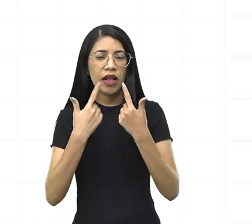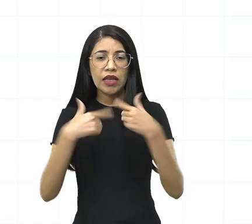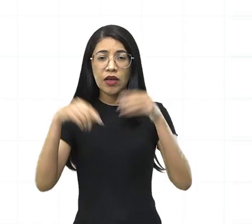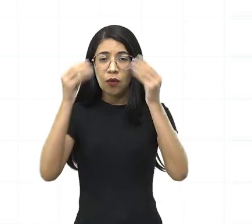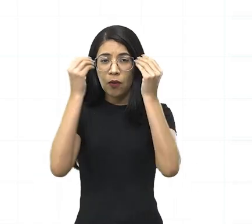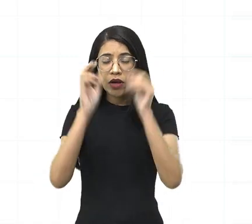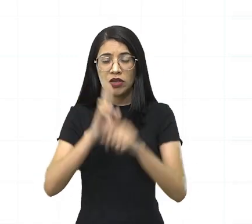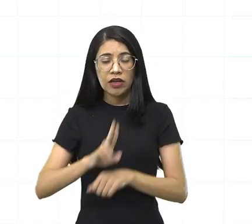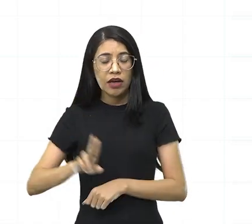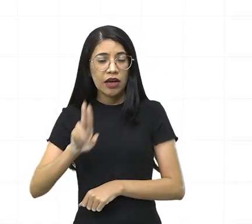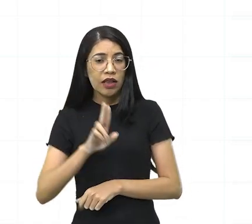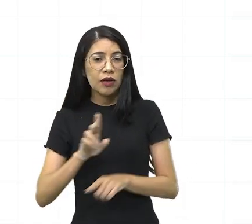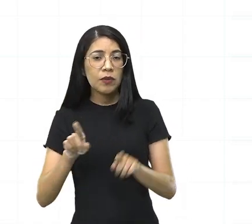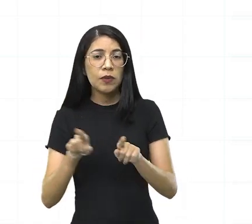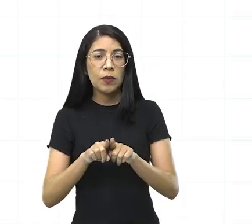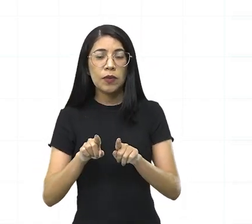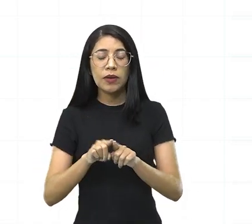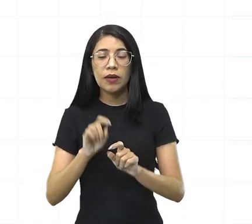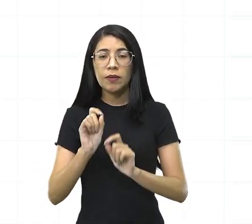que é utilizada